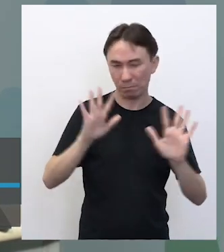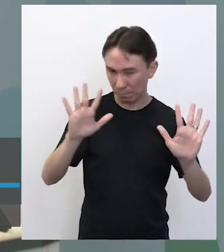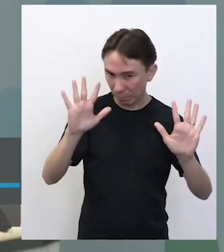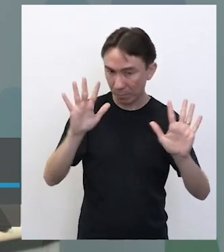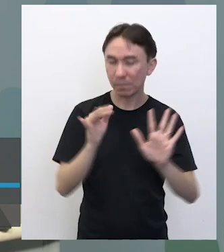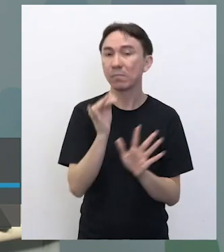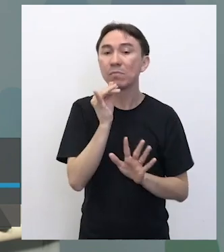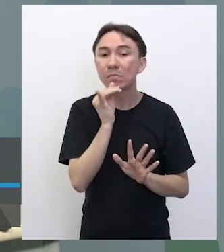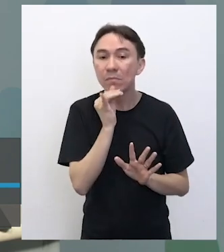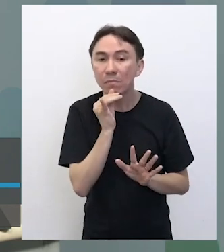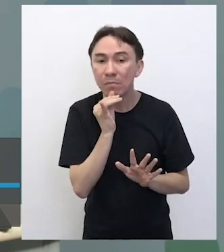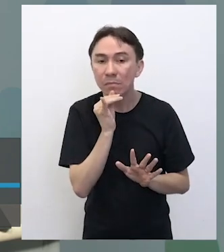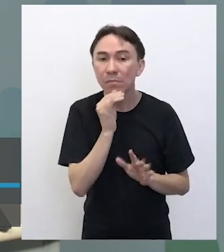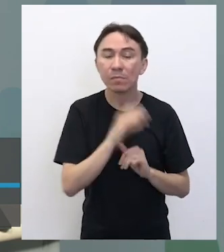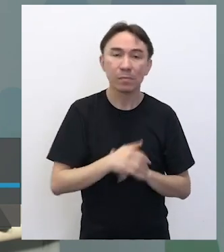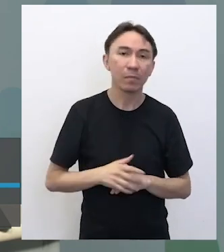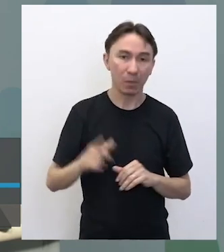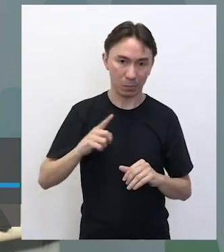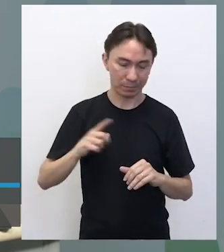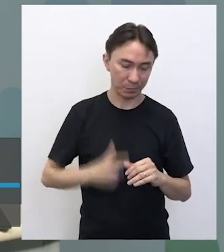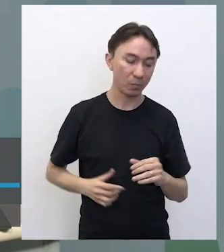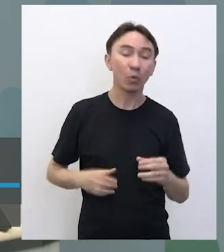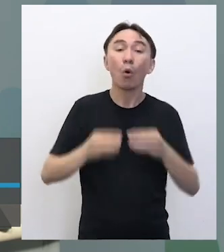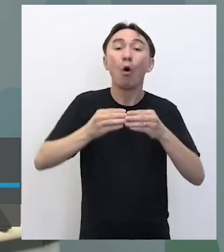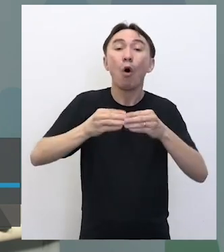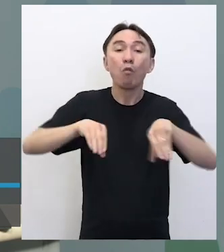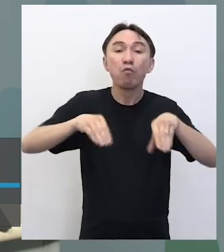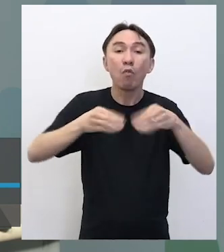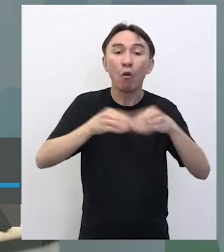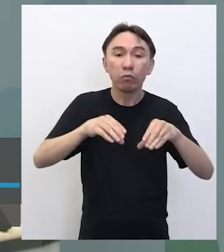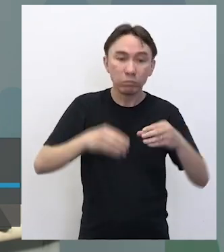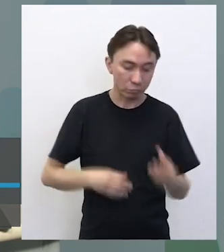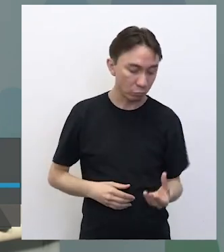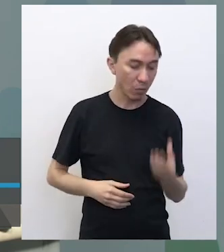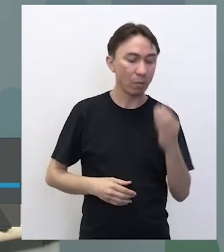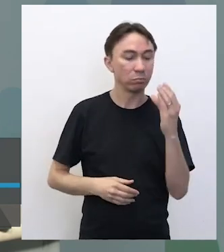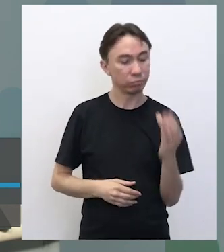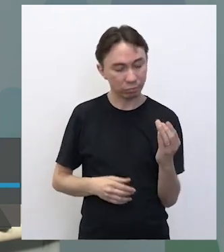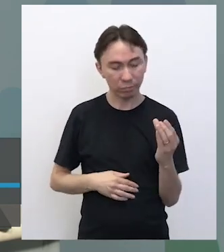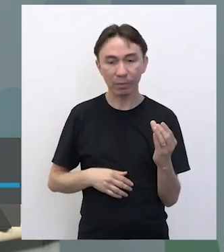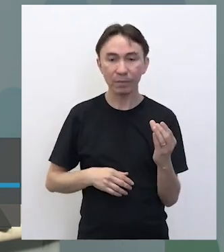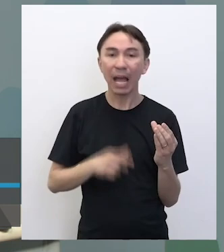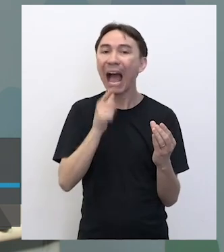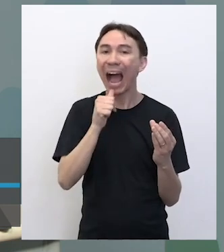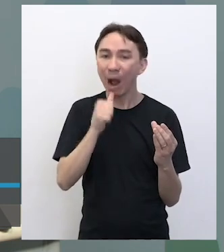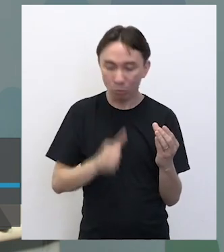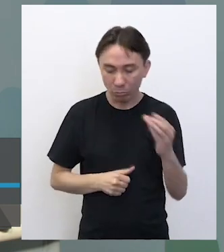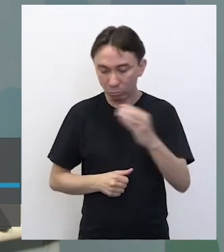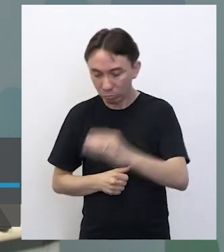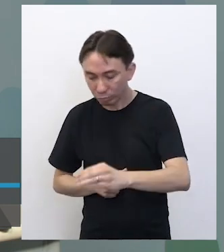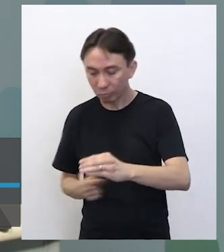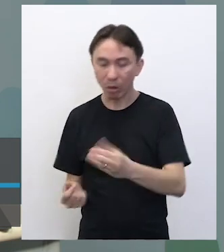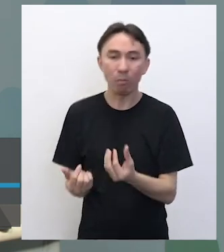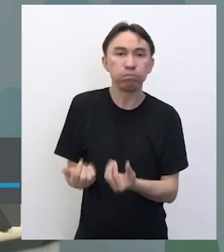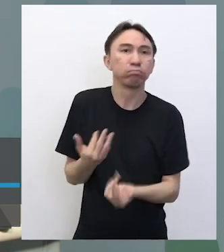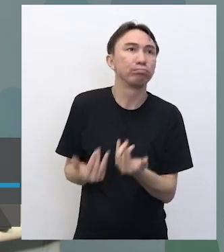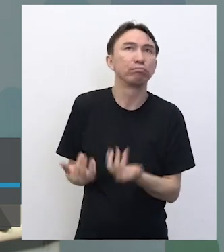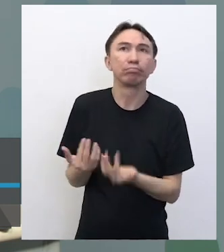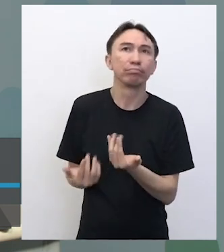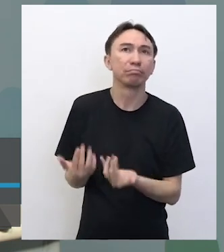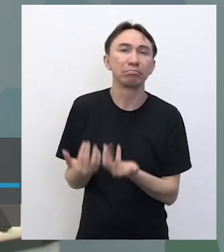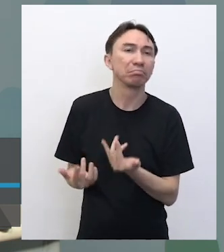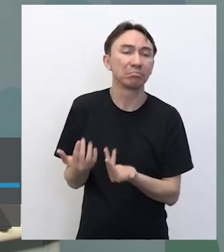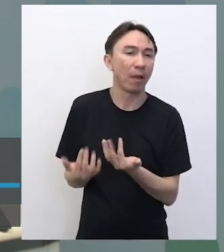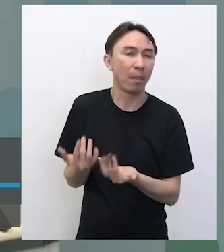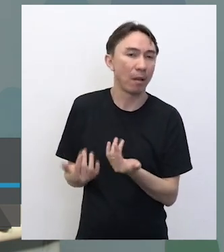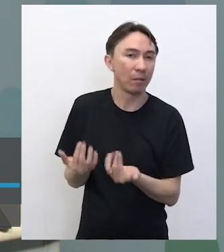se eu pego um ovo cru, e eu coloco esse ovo na água, fervo essa água e deixo o ovo ali por alguns minutos